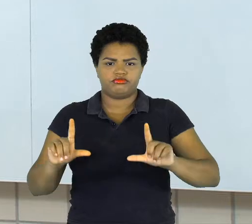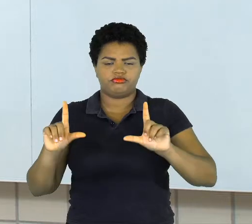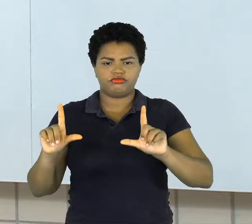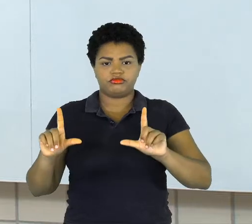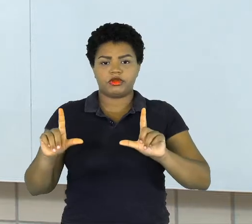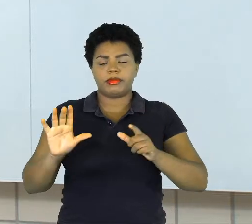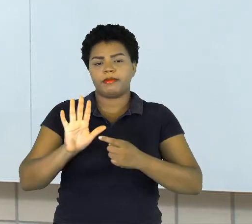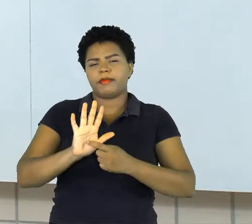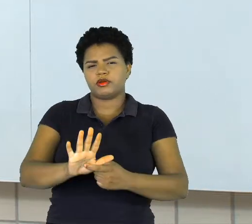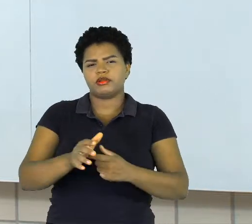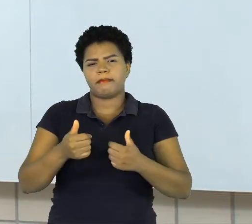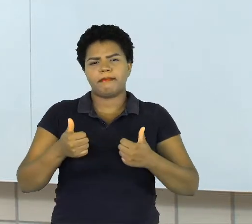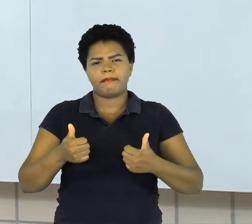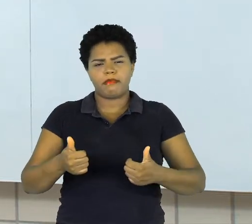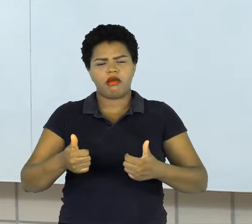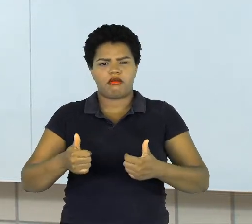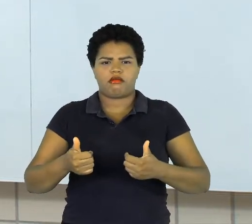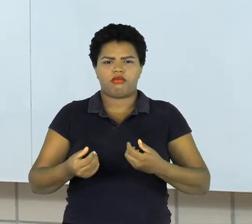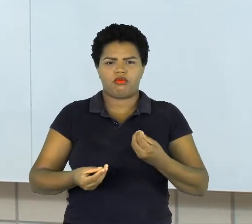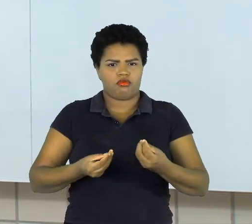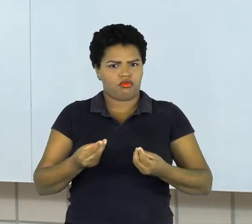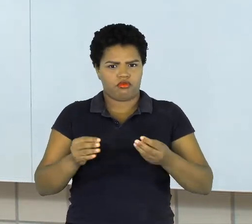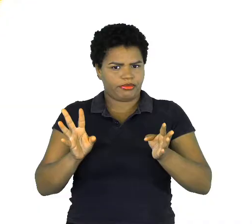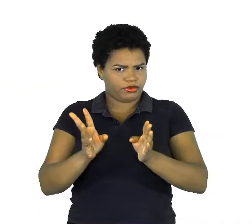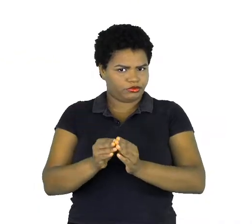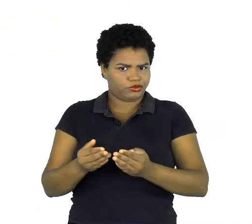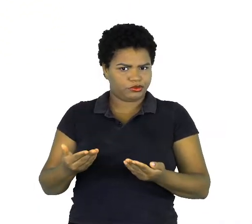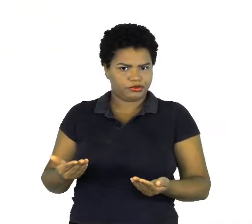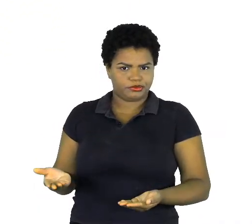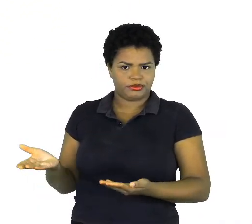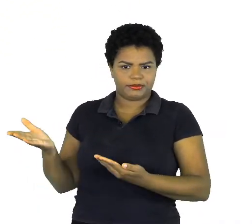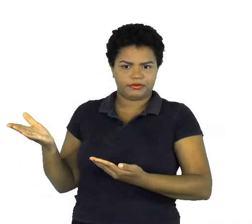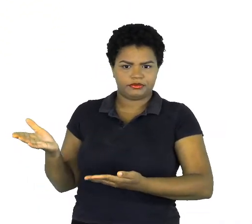bem esse quadro resumo. Coloca na tela aí.